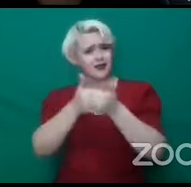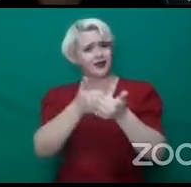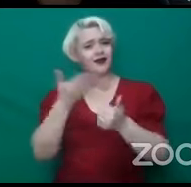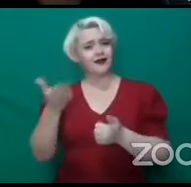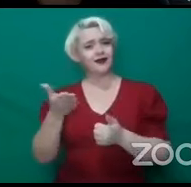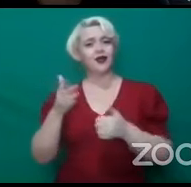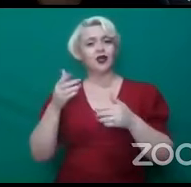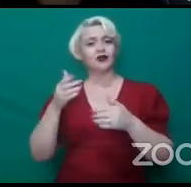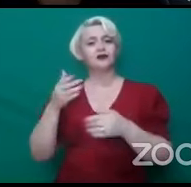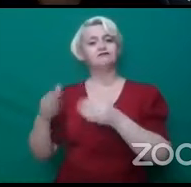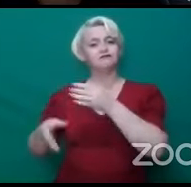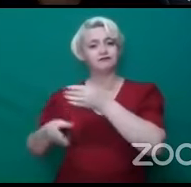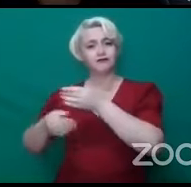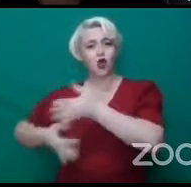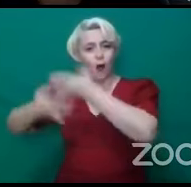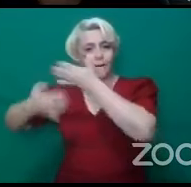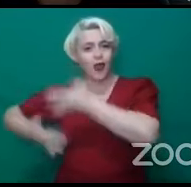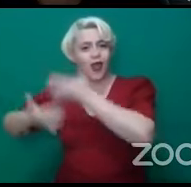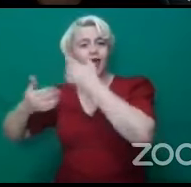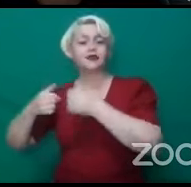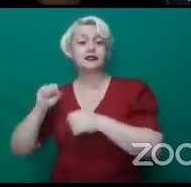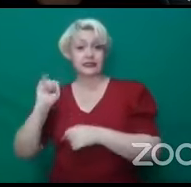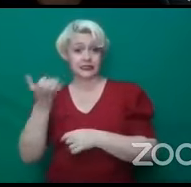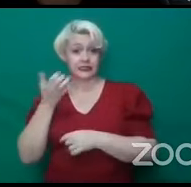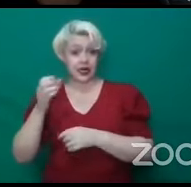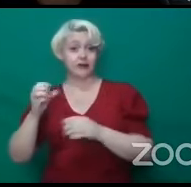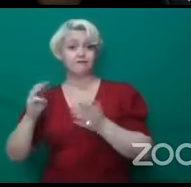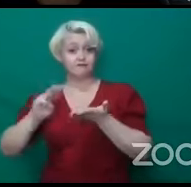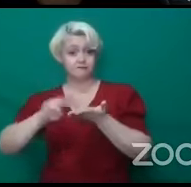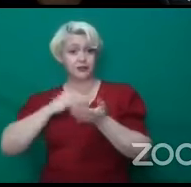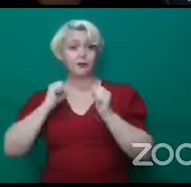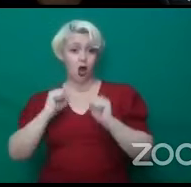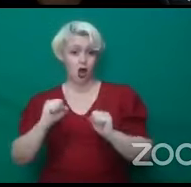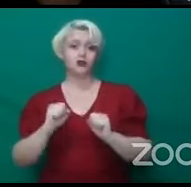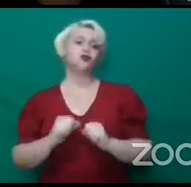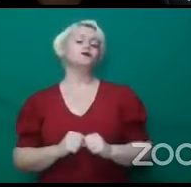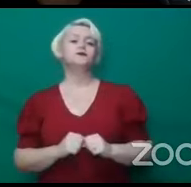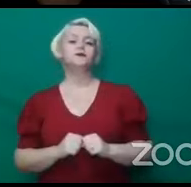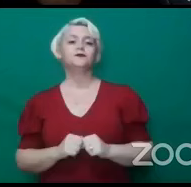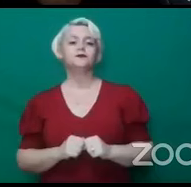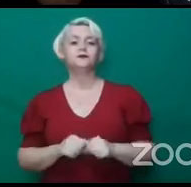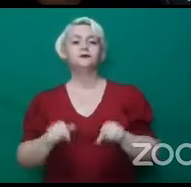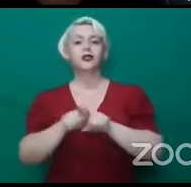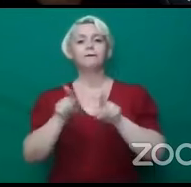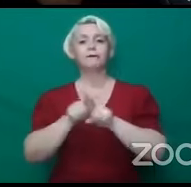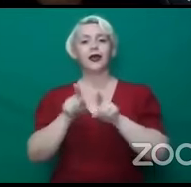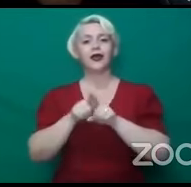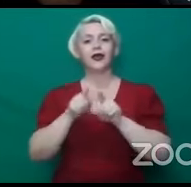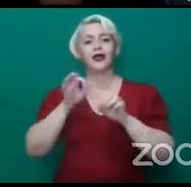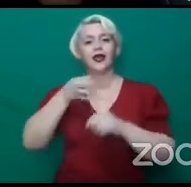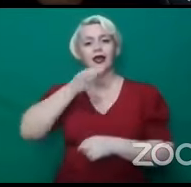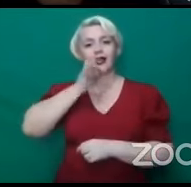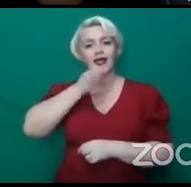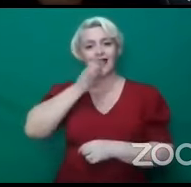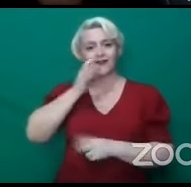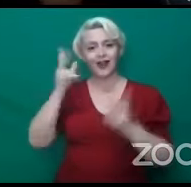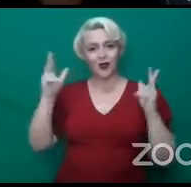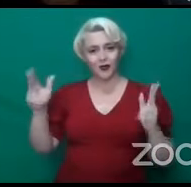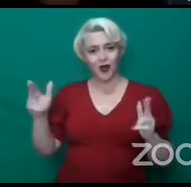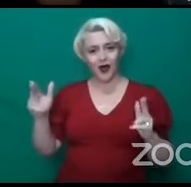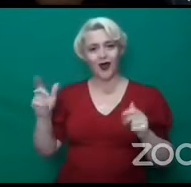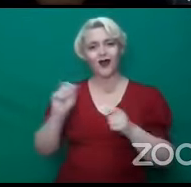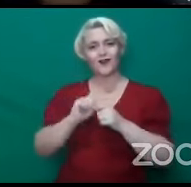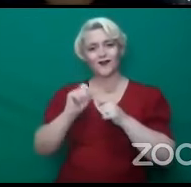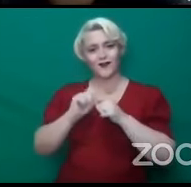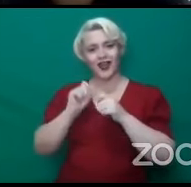se quiserem me mandar Sim. mensagem, pode me mandar mensagem também. Como na questão lá do café, também é feito com o coração, né?